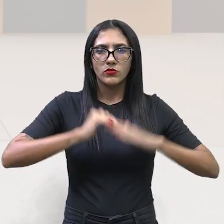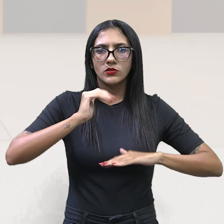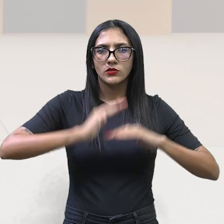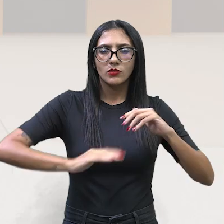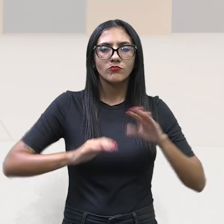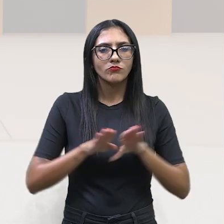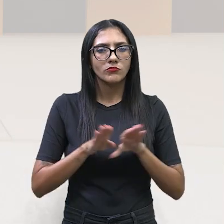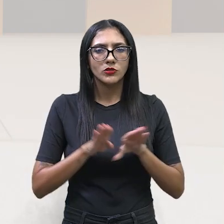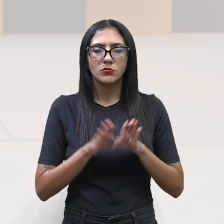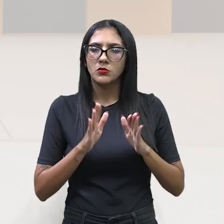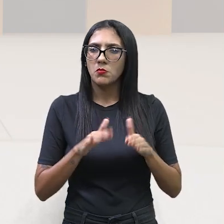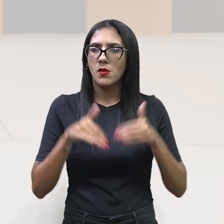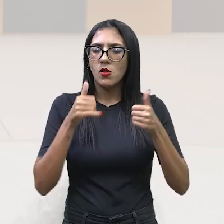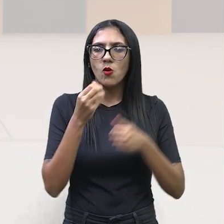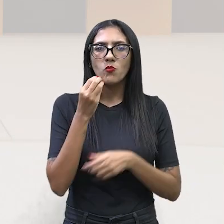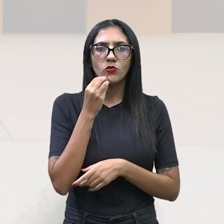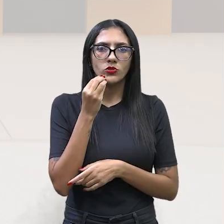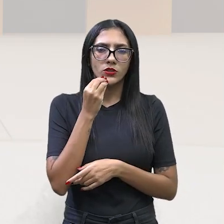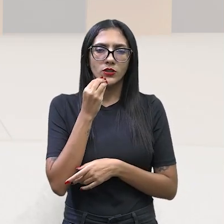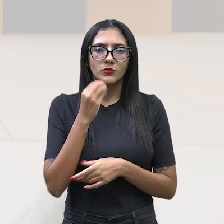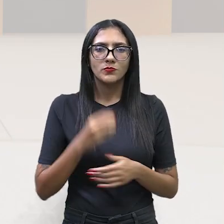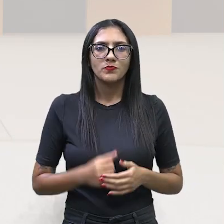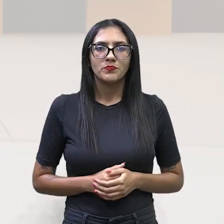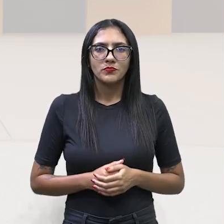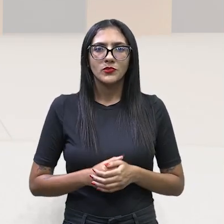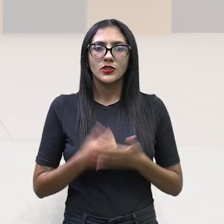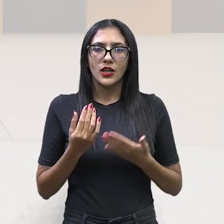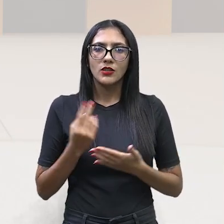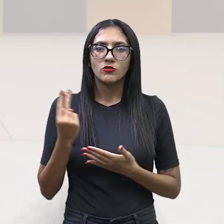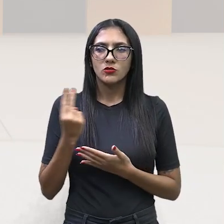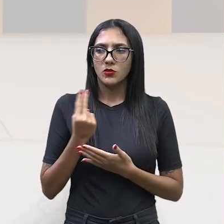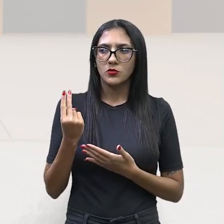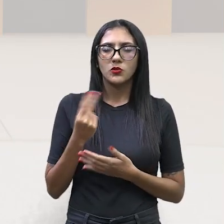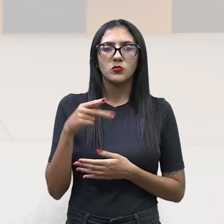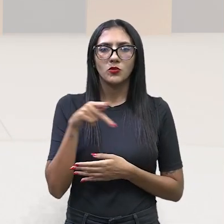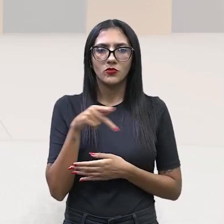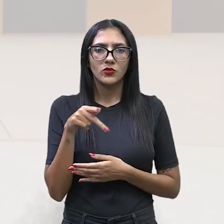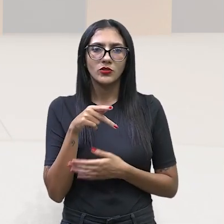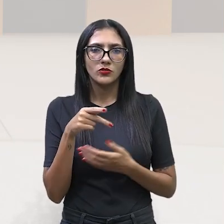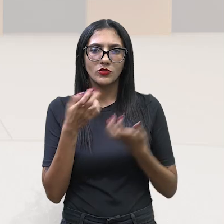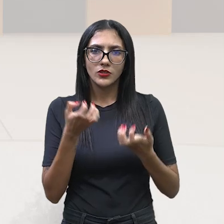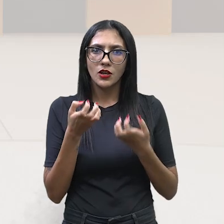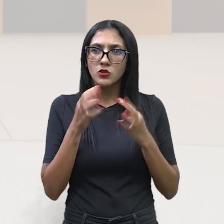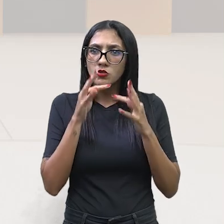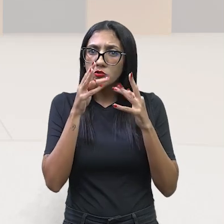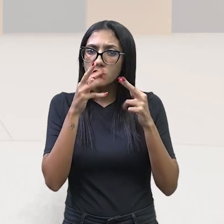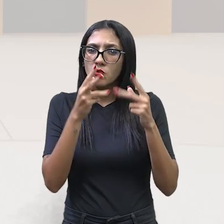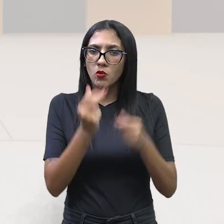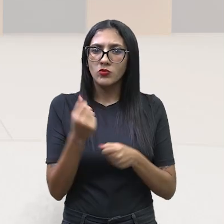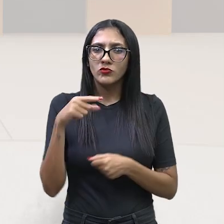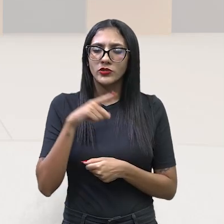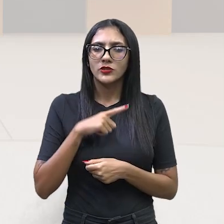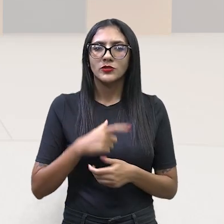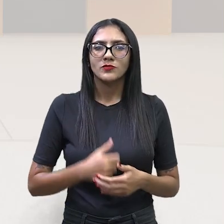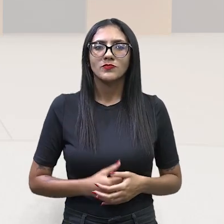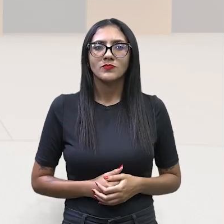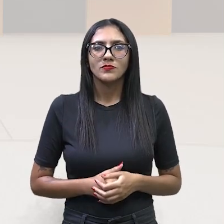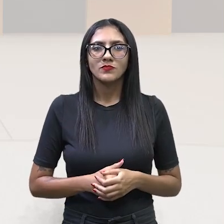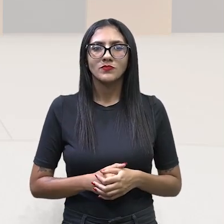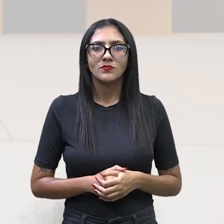das melhores oportunidades. Porque é isso que o professor Paulo e a professora Simone deseja, né, para todos os nossos queridos alunos aí.